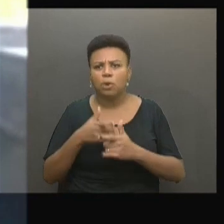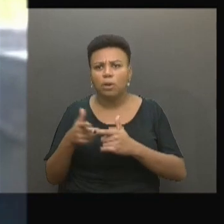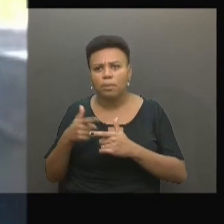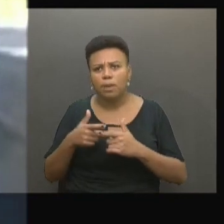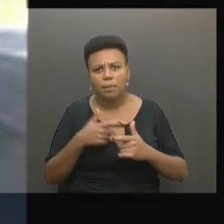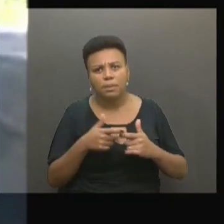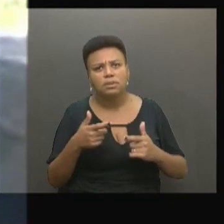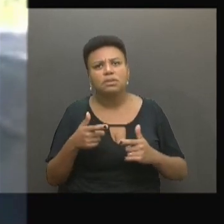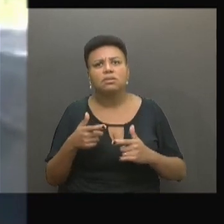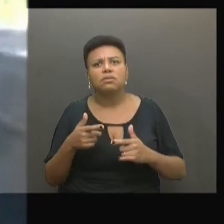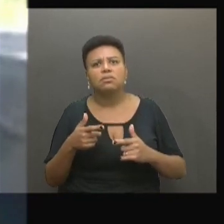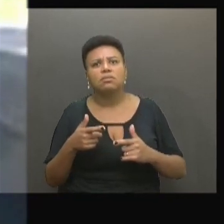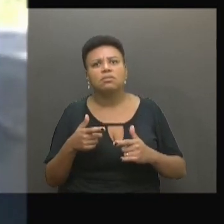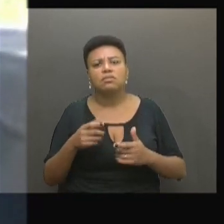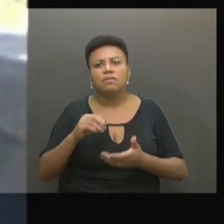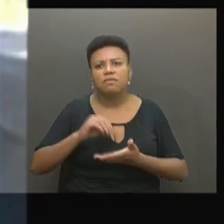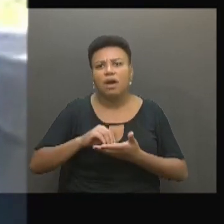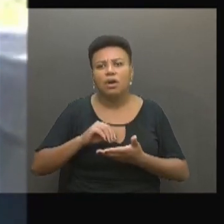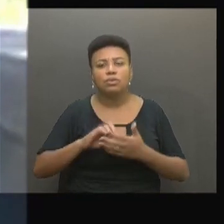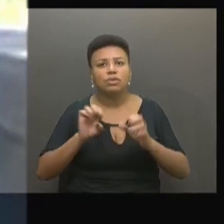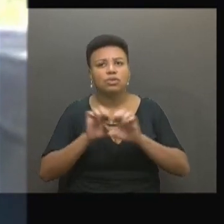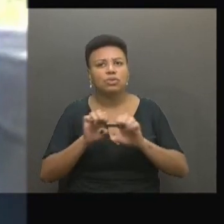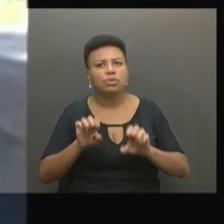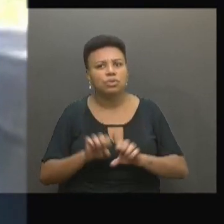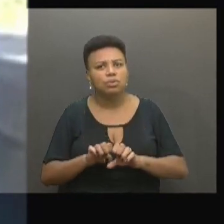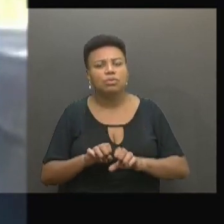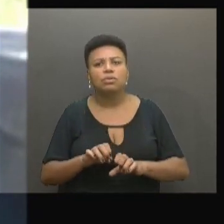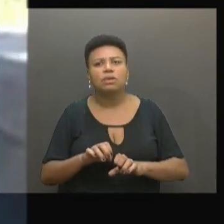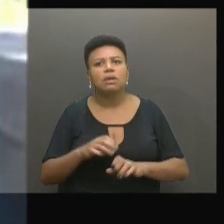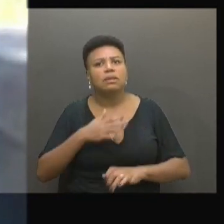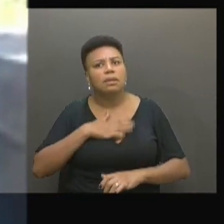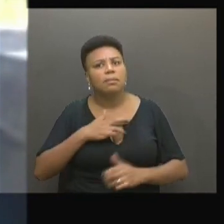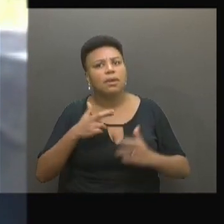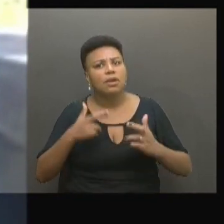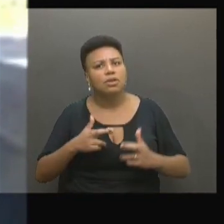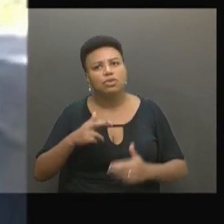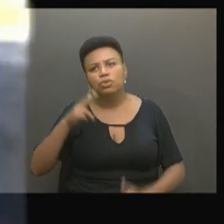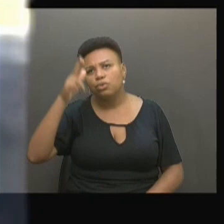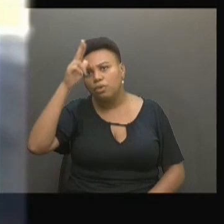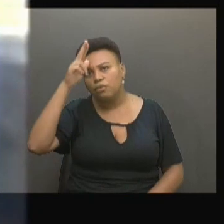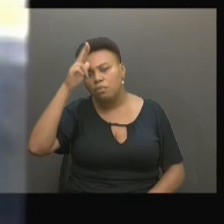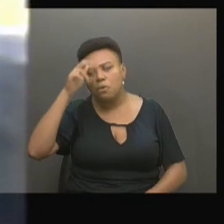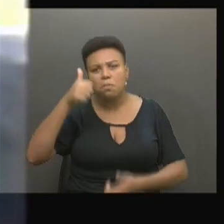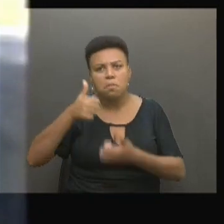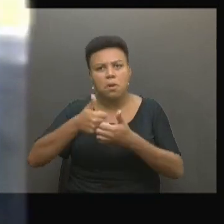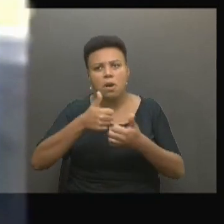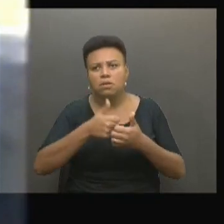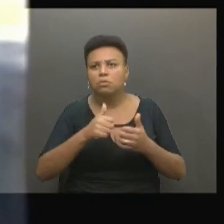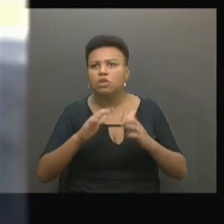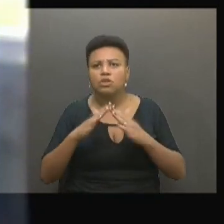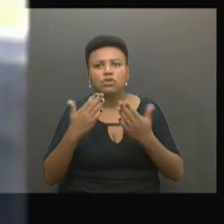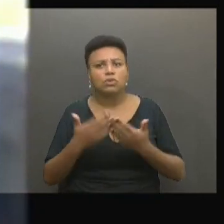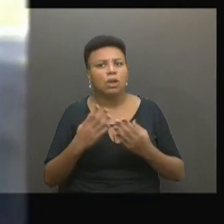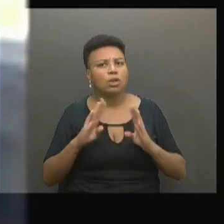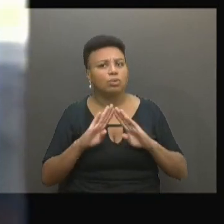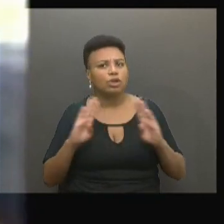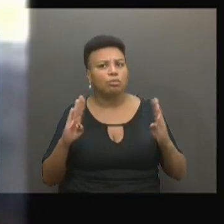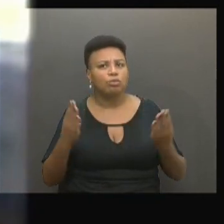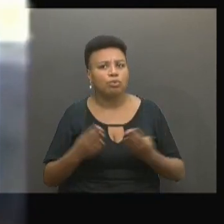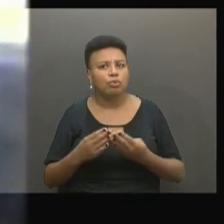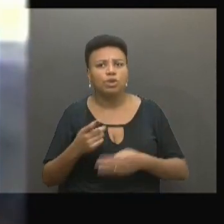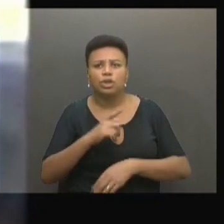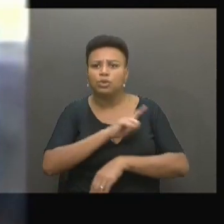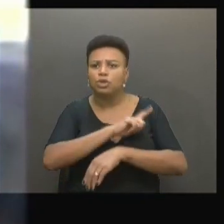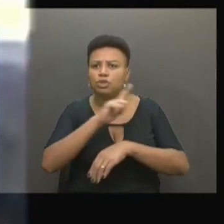problemas e falta as estruturas na minha região de Novo Hamburgo em torno com escolas que não tinham muro escolas que ainda não tem ginásio